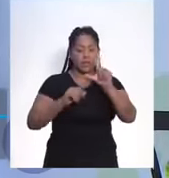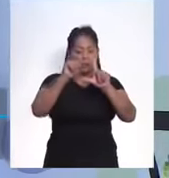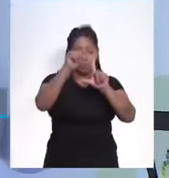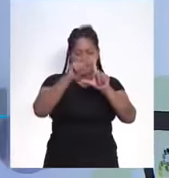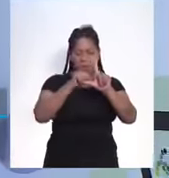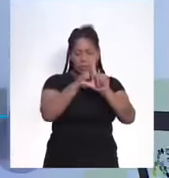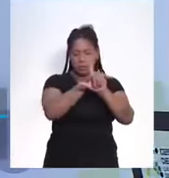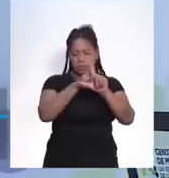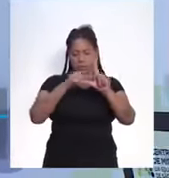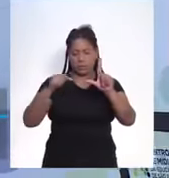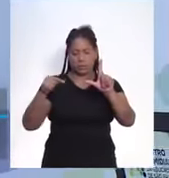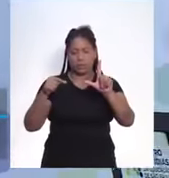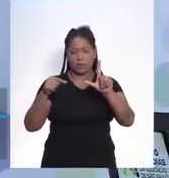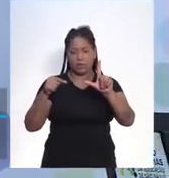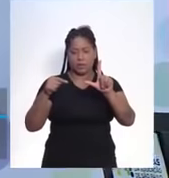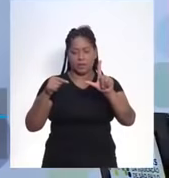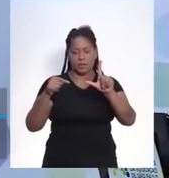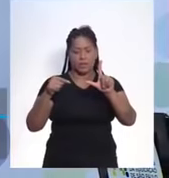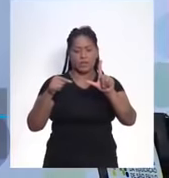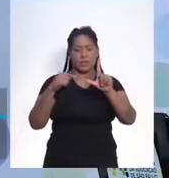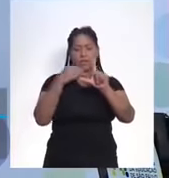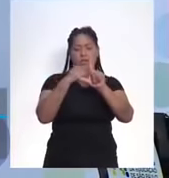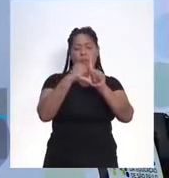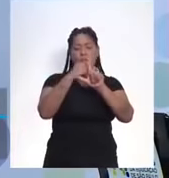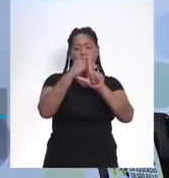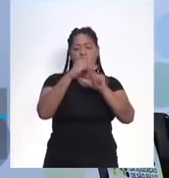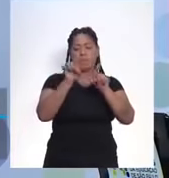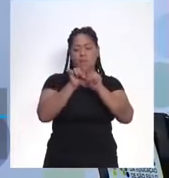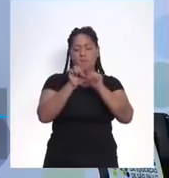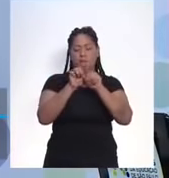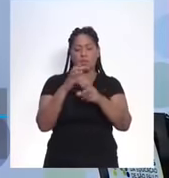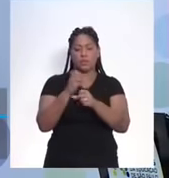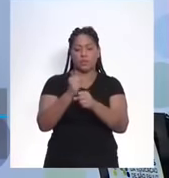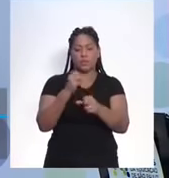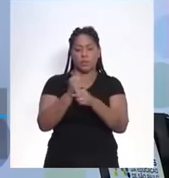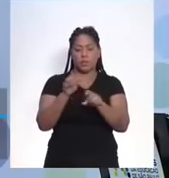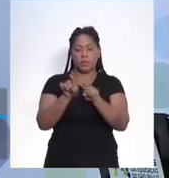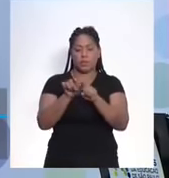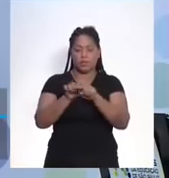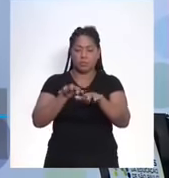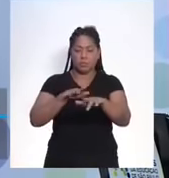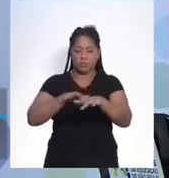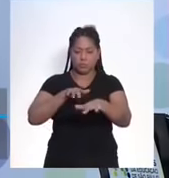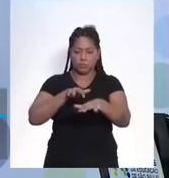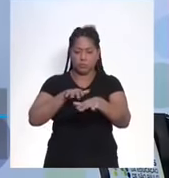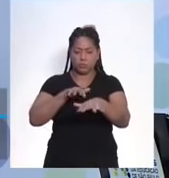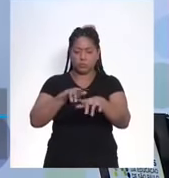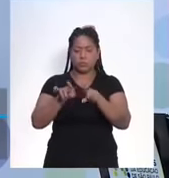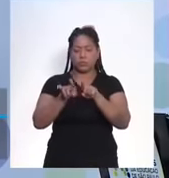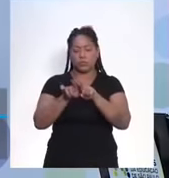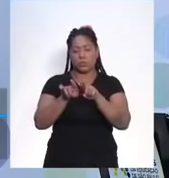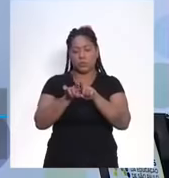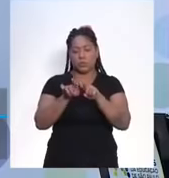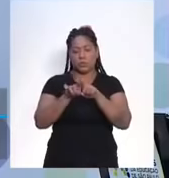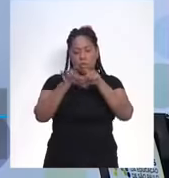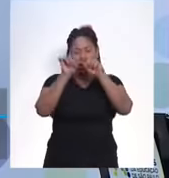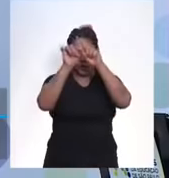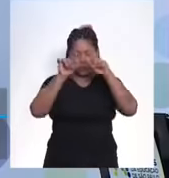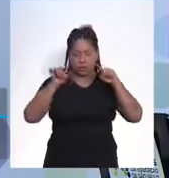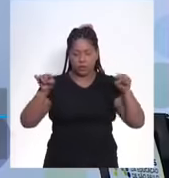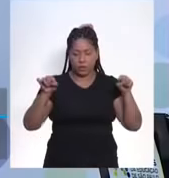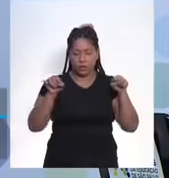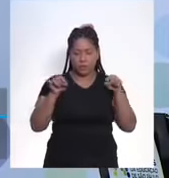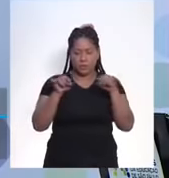como nós rimos E aí no caso a movimentação aí do no caso foi um triângulo e nós temos aí também um trapézio